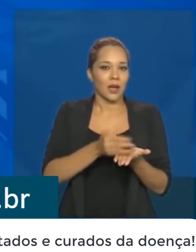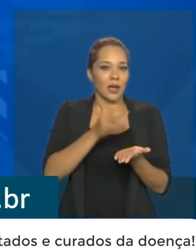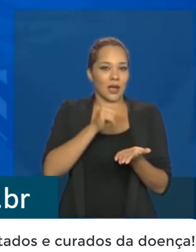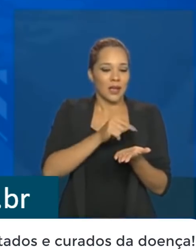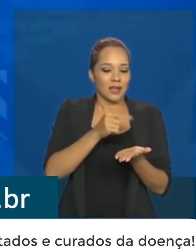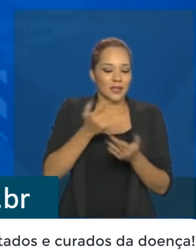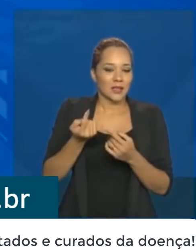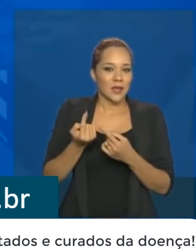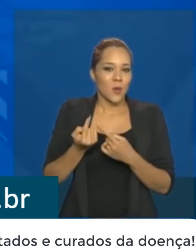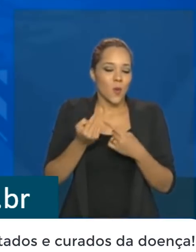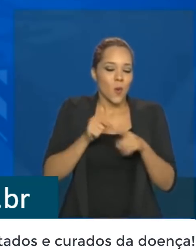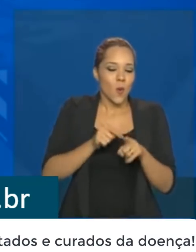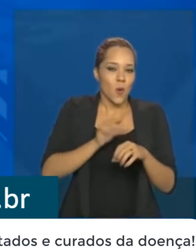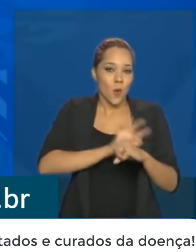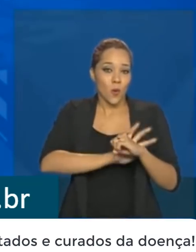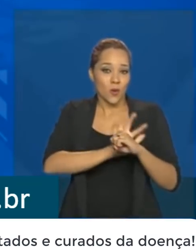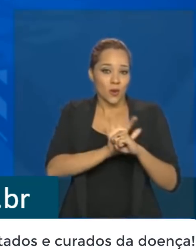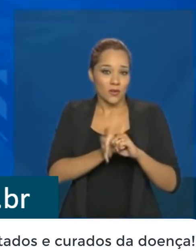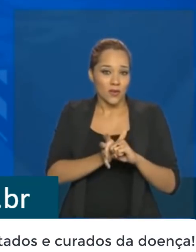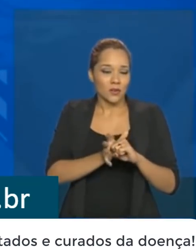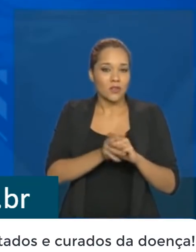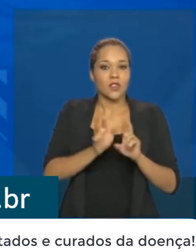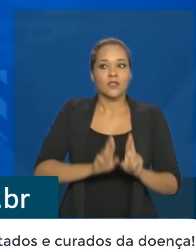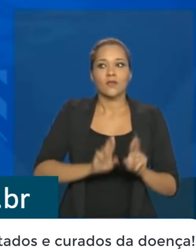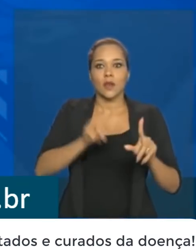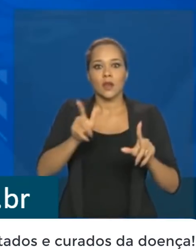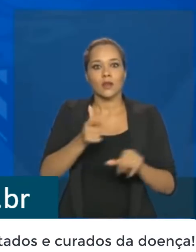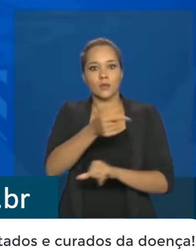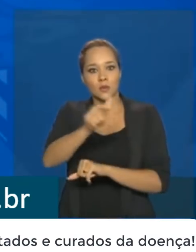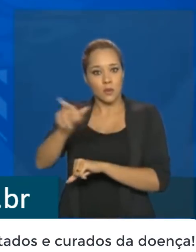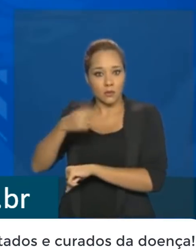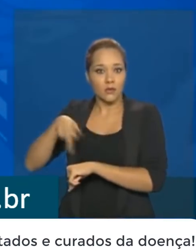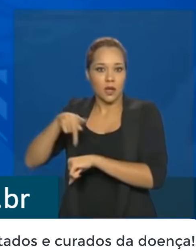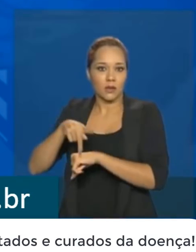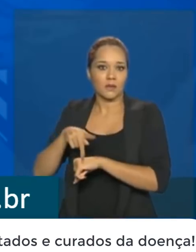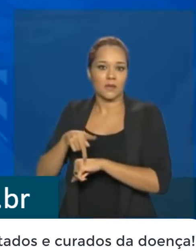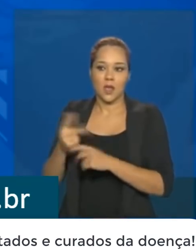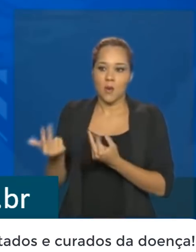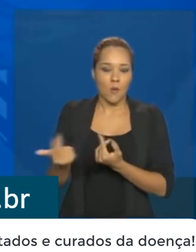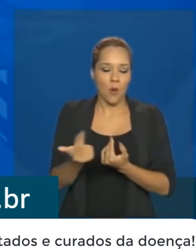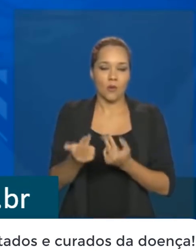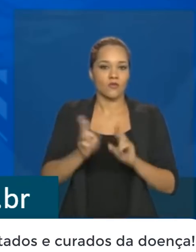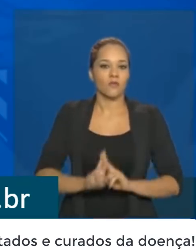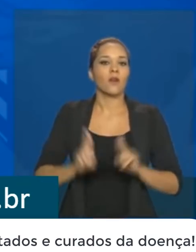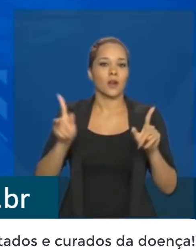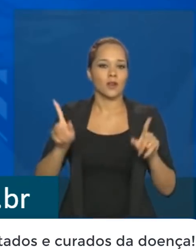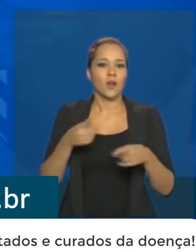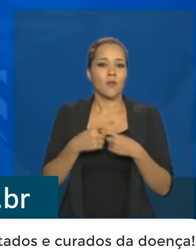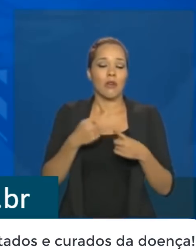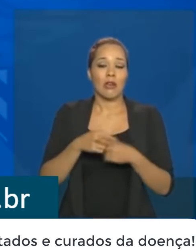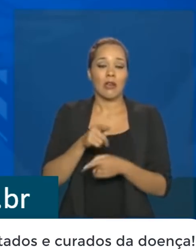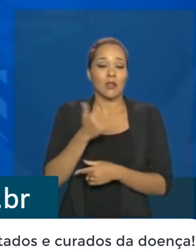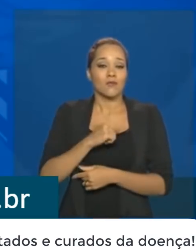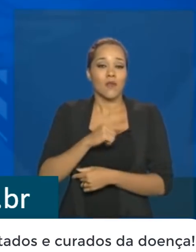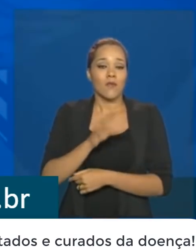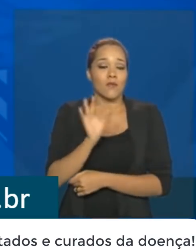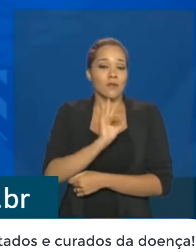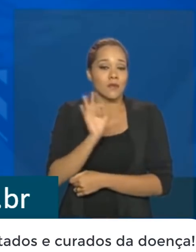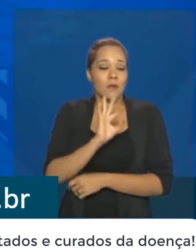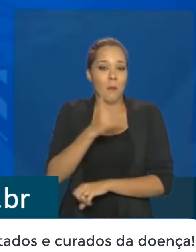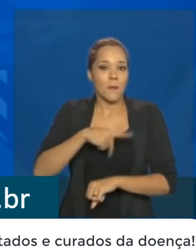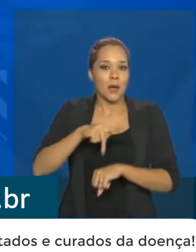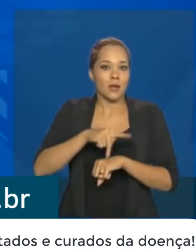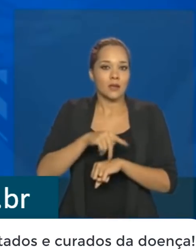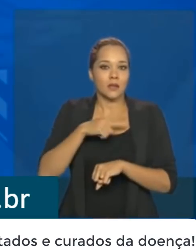embate com o coronavírus diferente dos outros países. Nós não tivemos nenhum país que